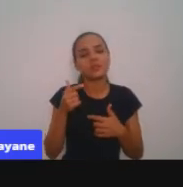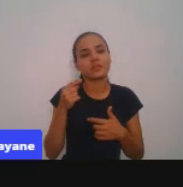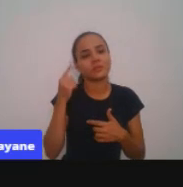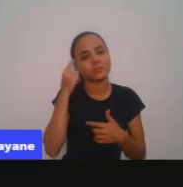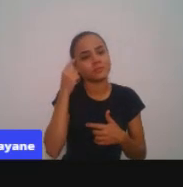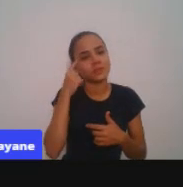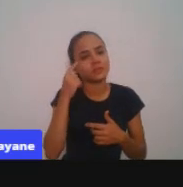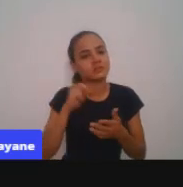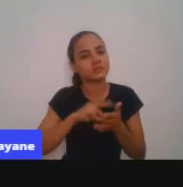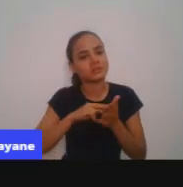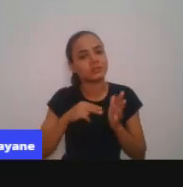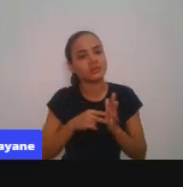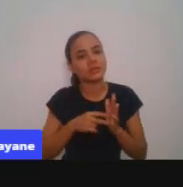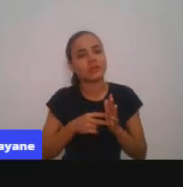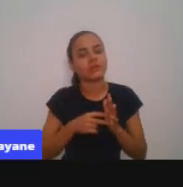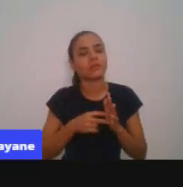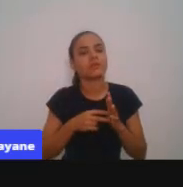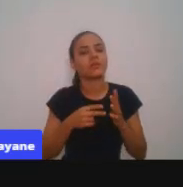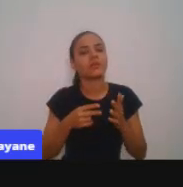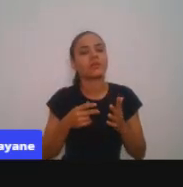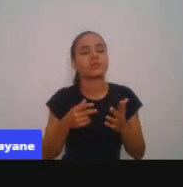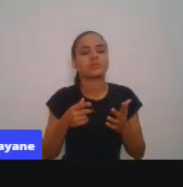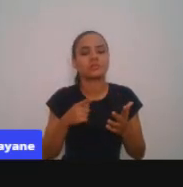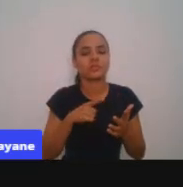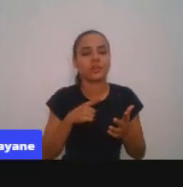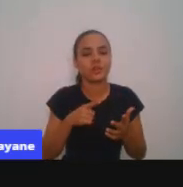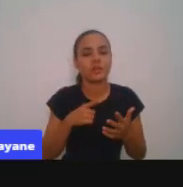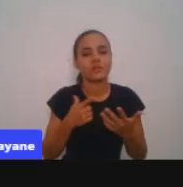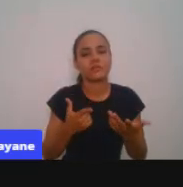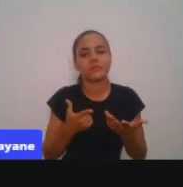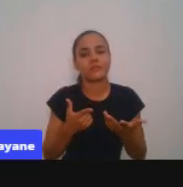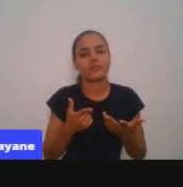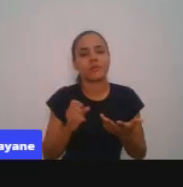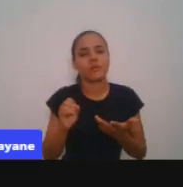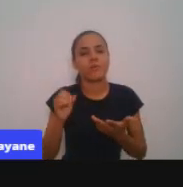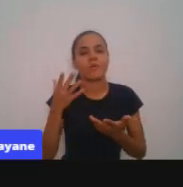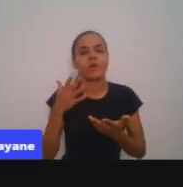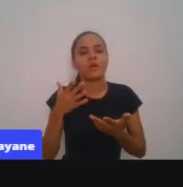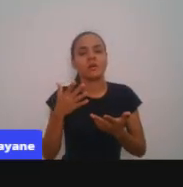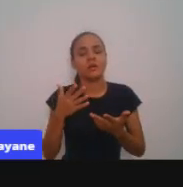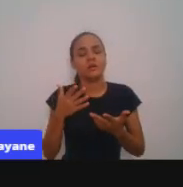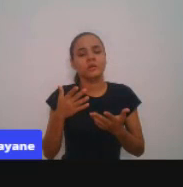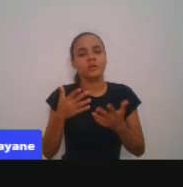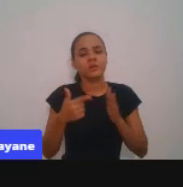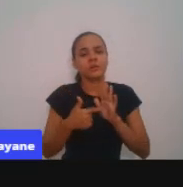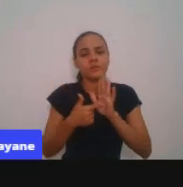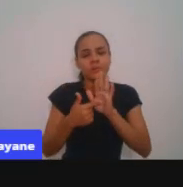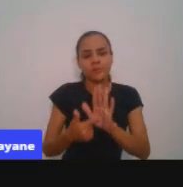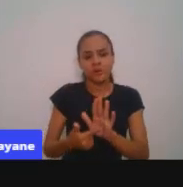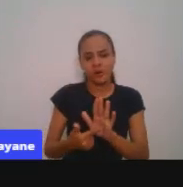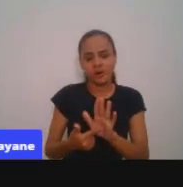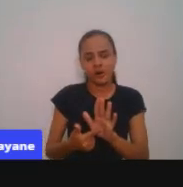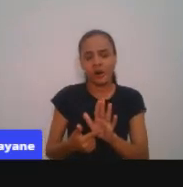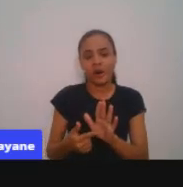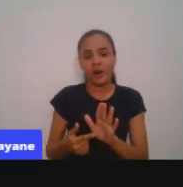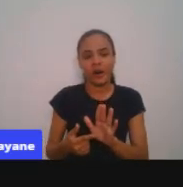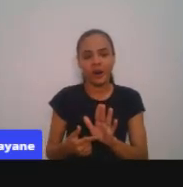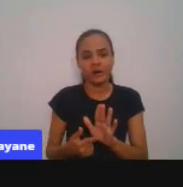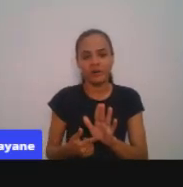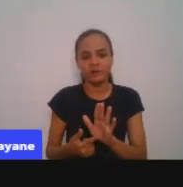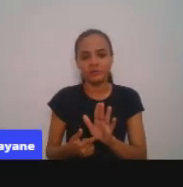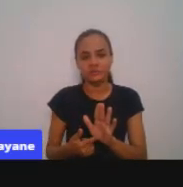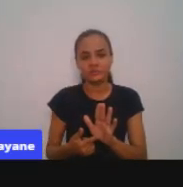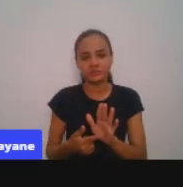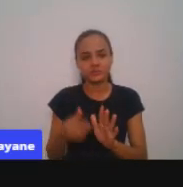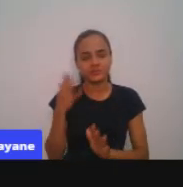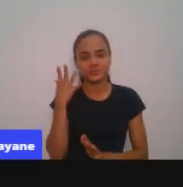daí, se a gente observar bem, não sei se vocês conseguem, né, pela projeção, observar que essa